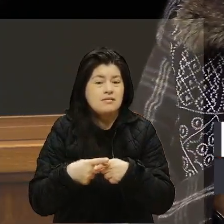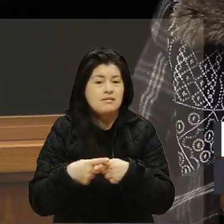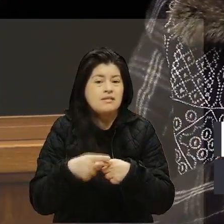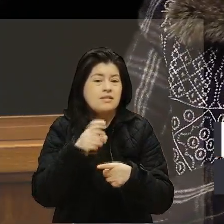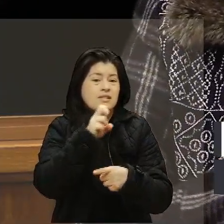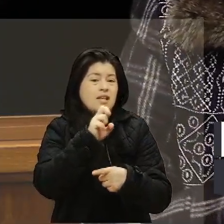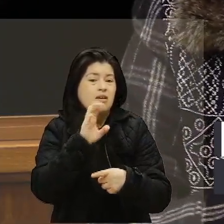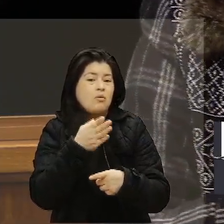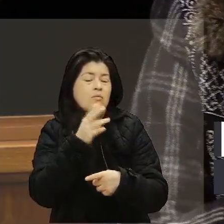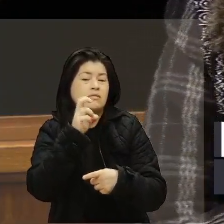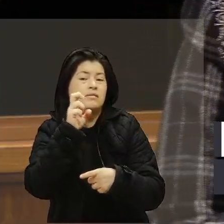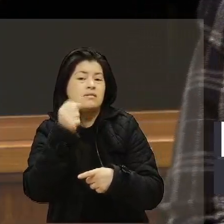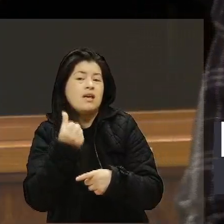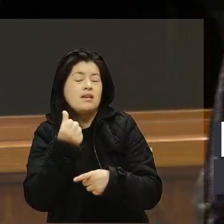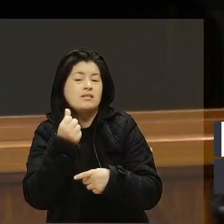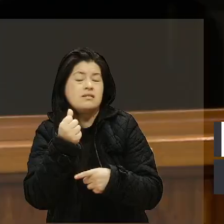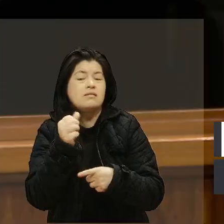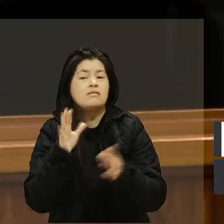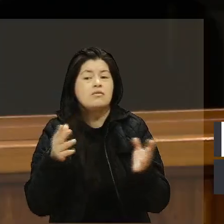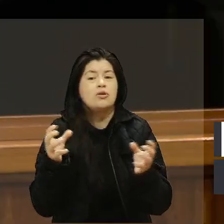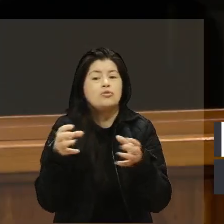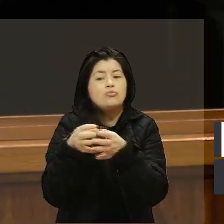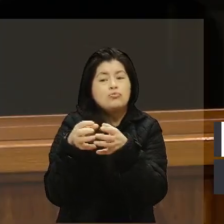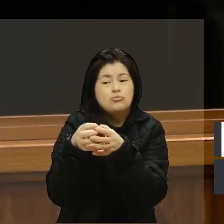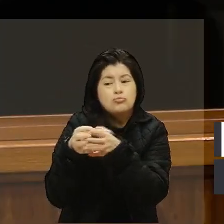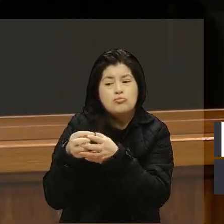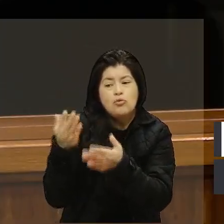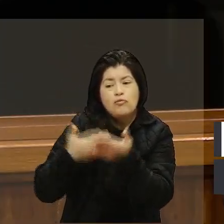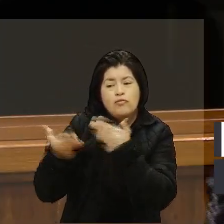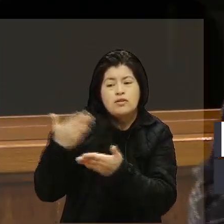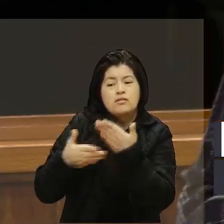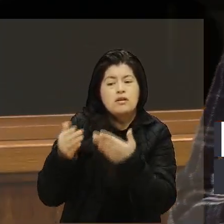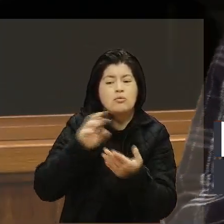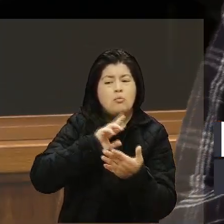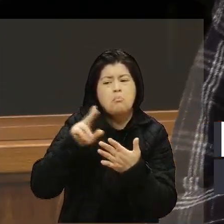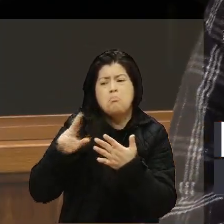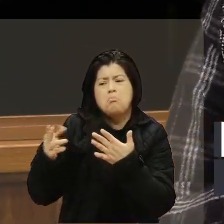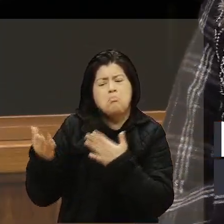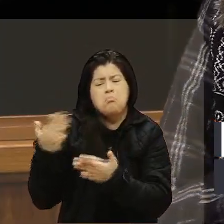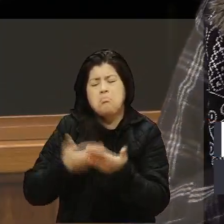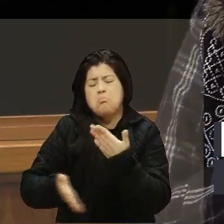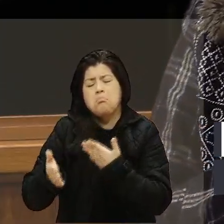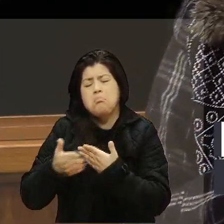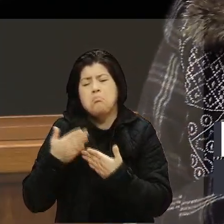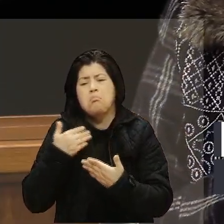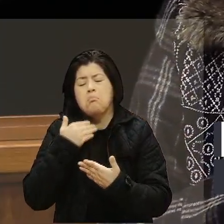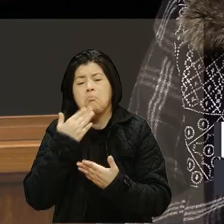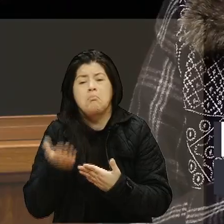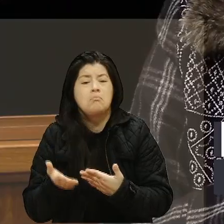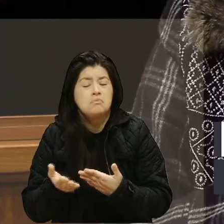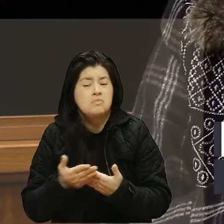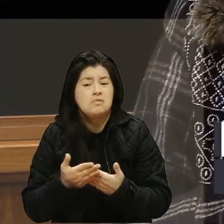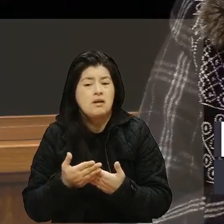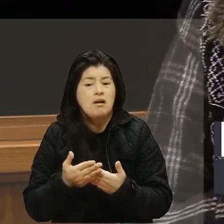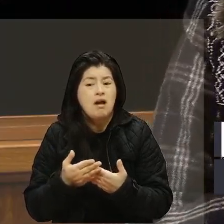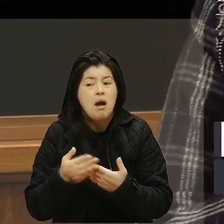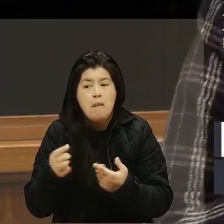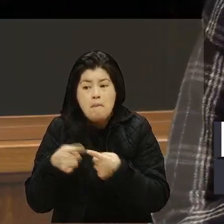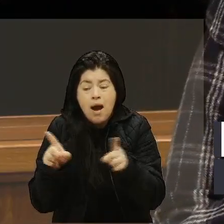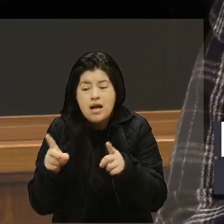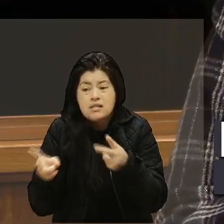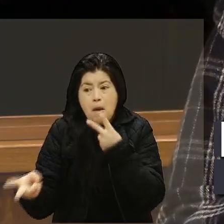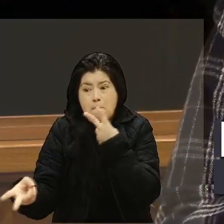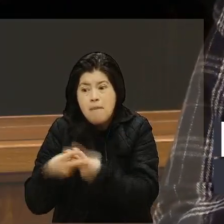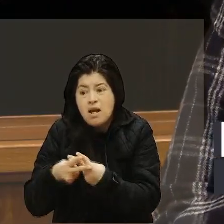6, no dia 1º de maio, juntos num bolinho, conversando qualquer assunto, sendo presa, sem nem saber por quê. Então,